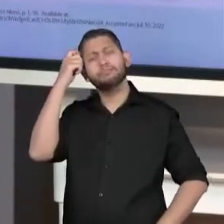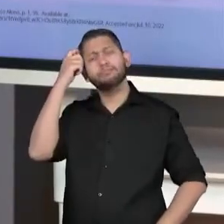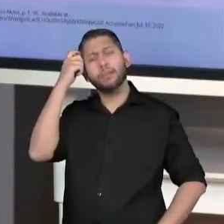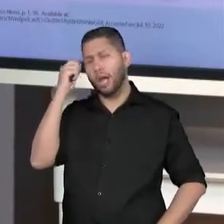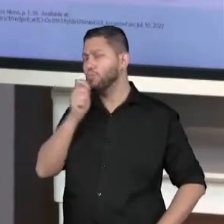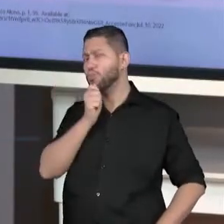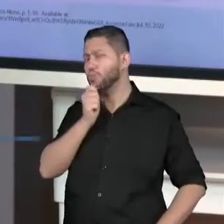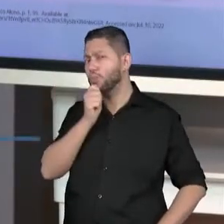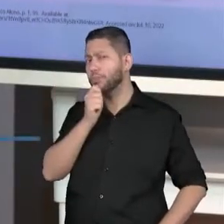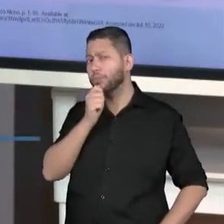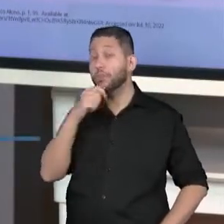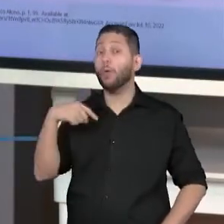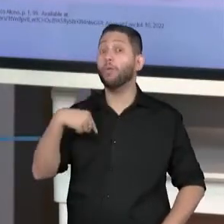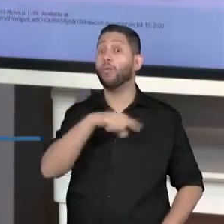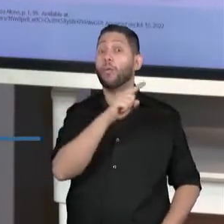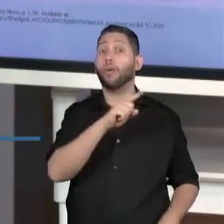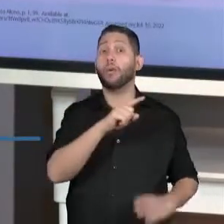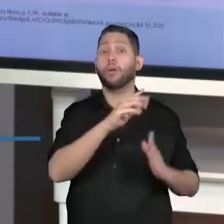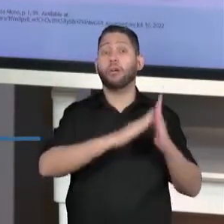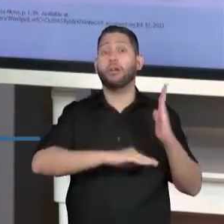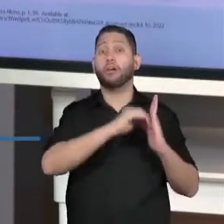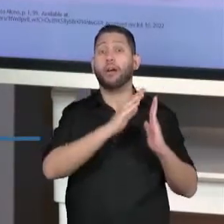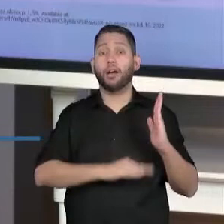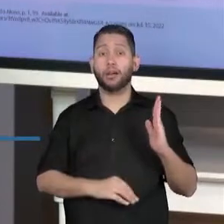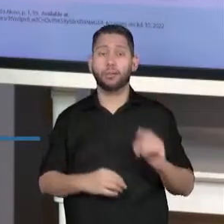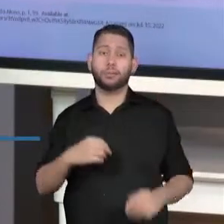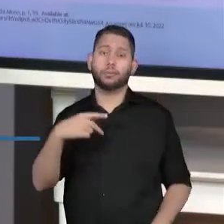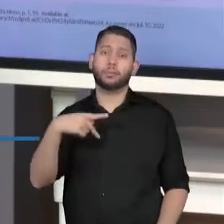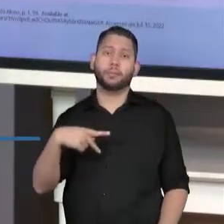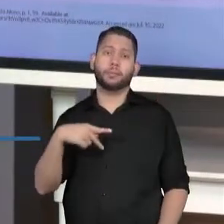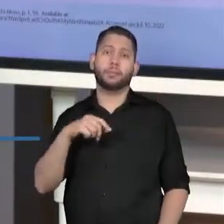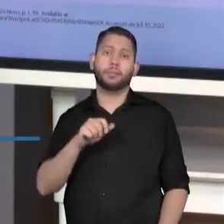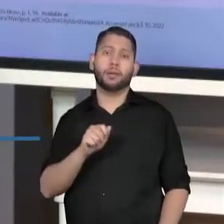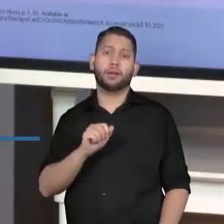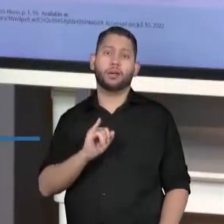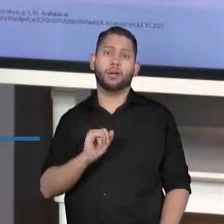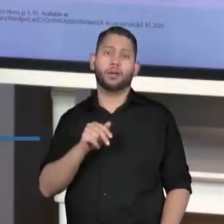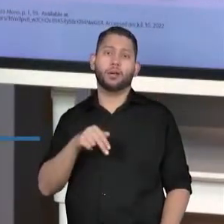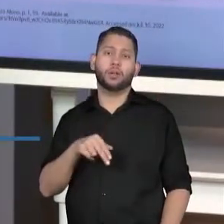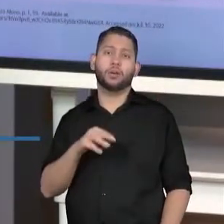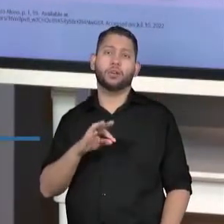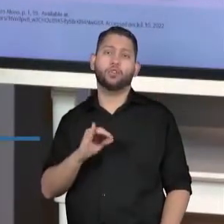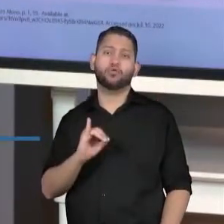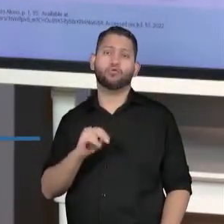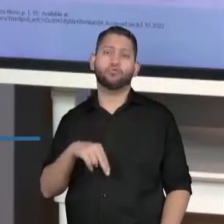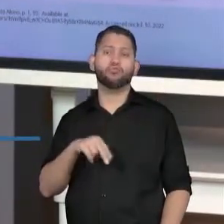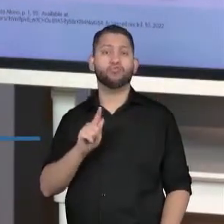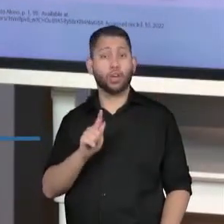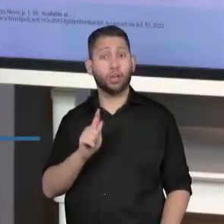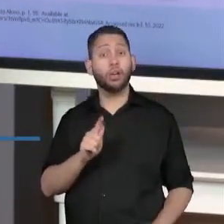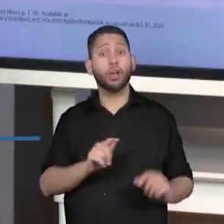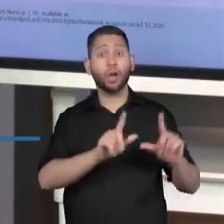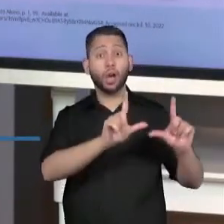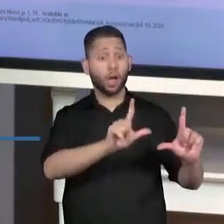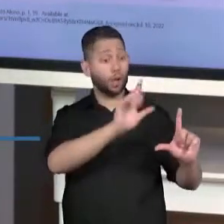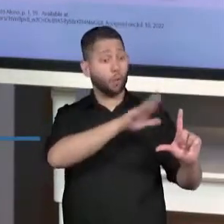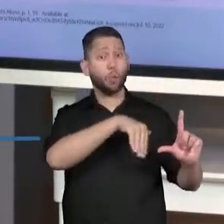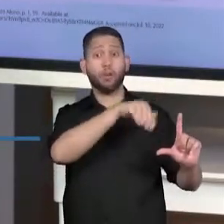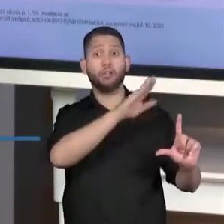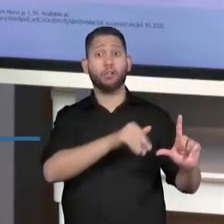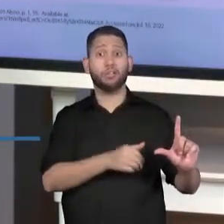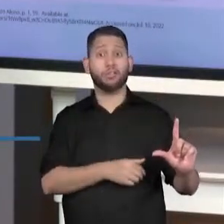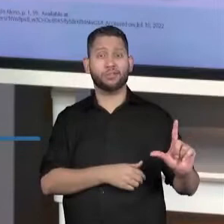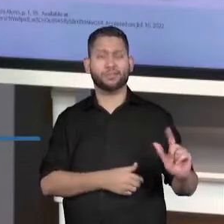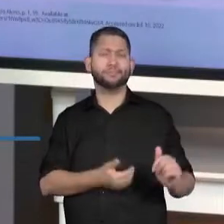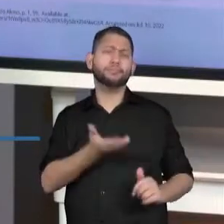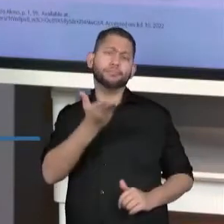todos os paintings? Para falar, olha que legal, para ver as cores que estão lá? Então, é o que a gente vai fazer. E é lógico, o seu projeto vai ser criar